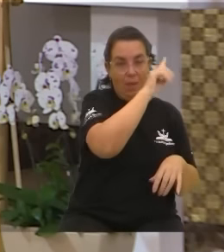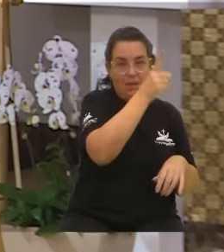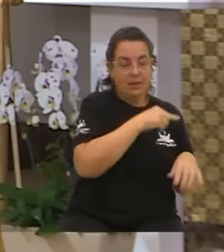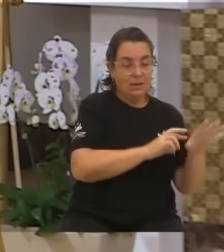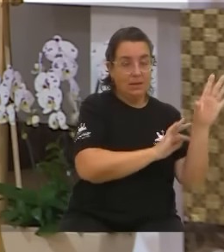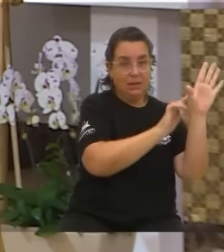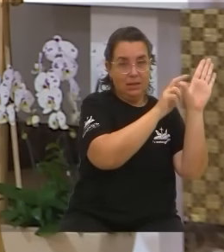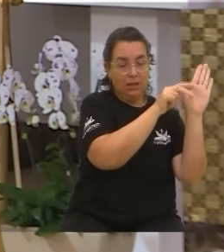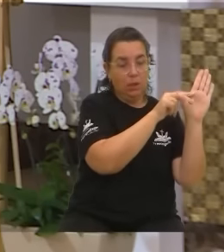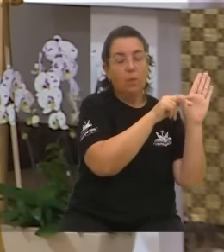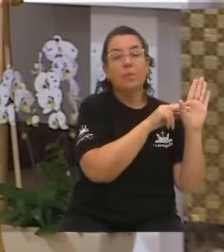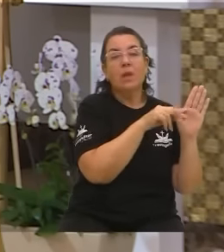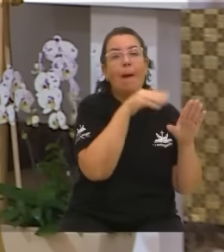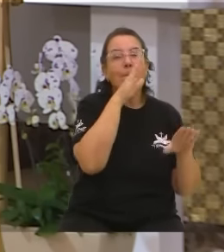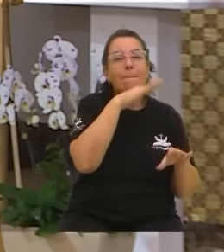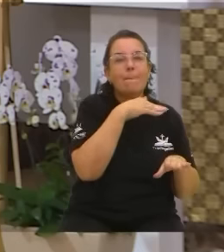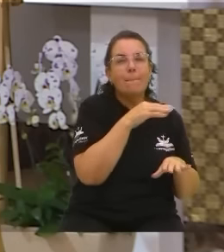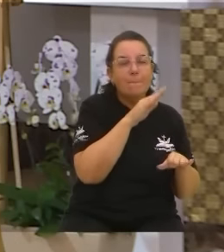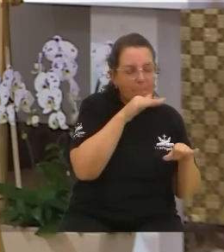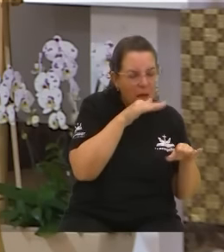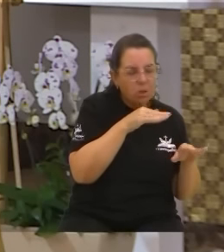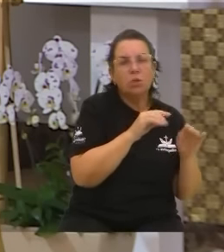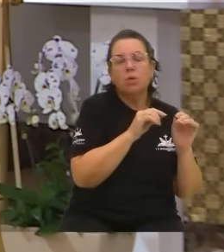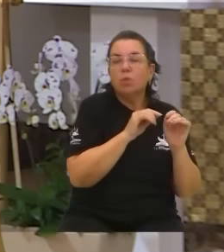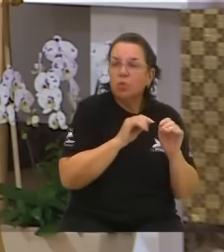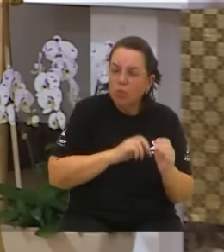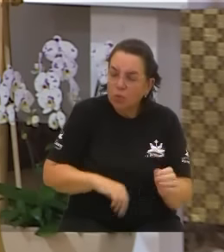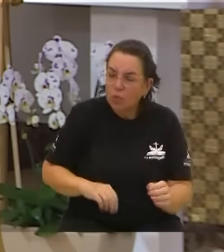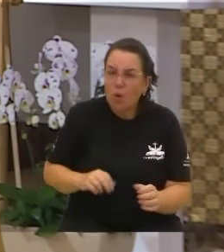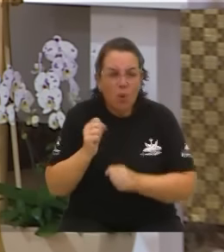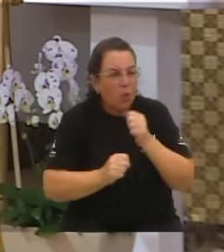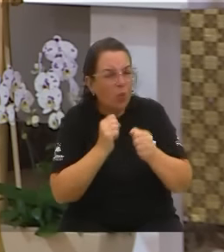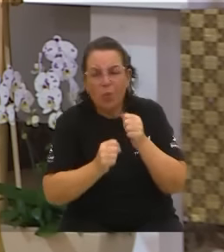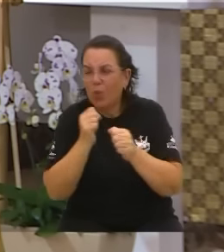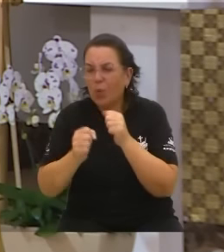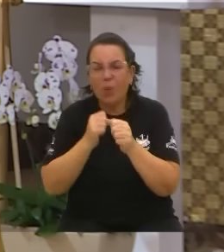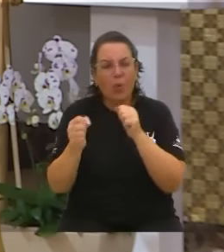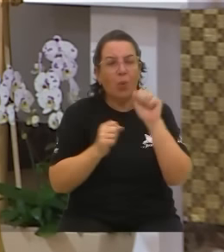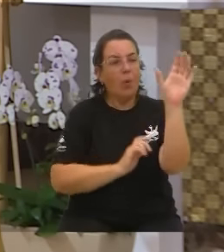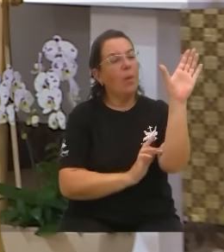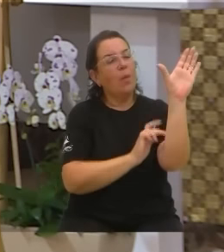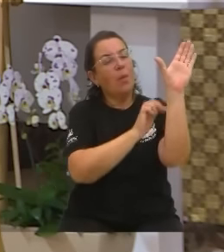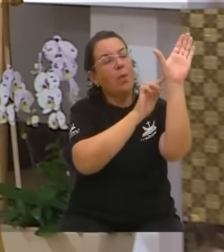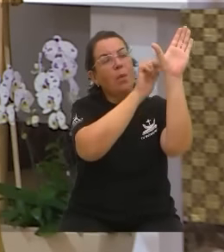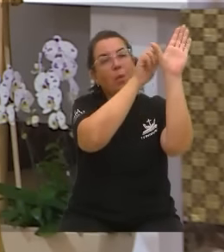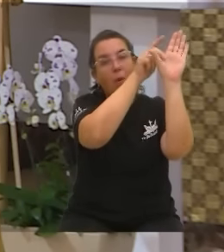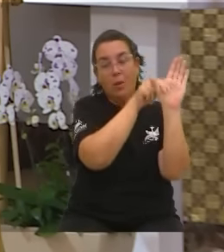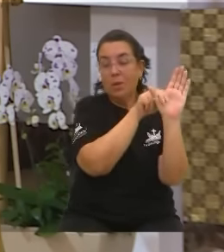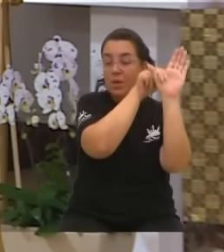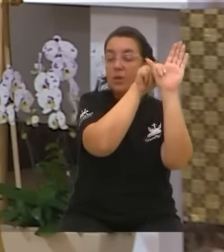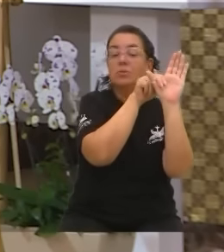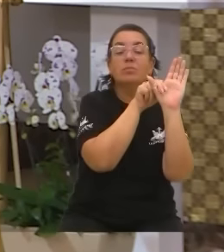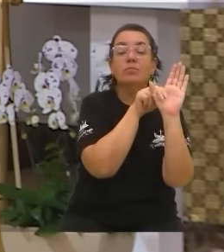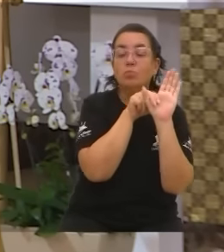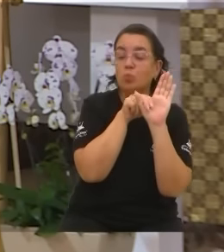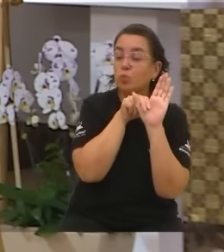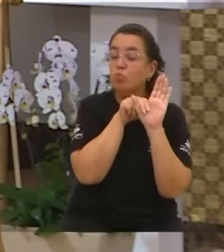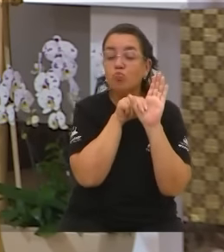ele correu à frente, subiu numa figueira para ver Jesus, que devia passar por